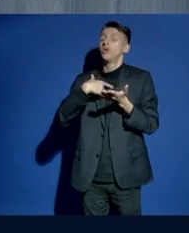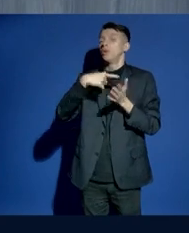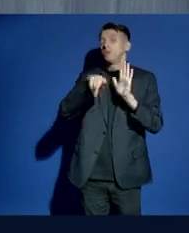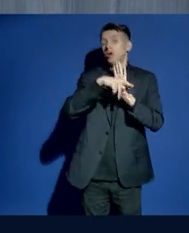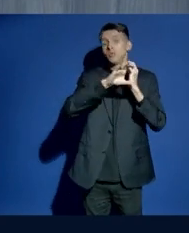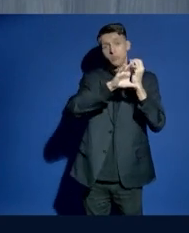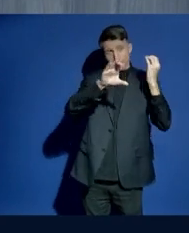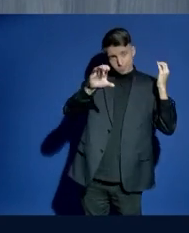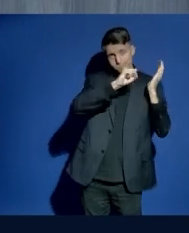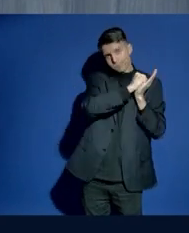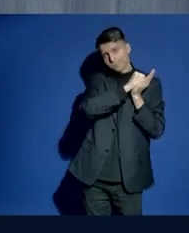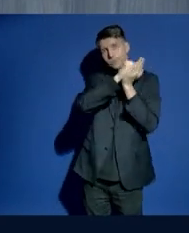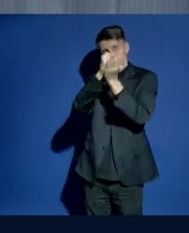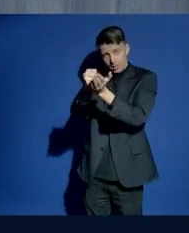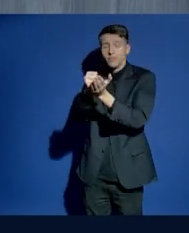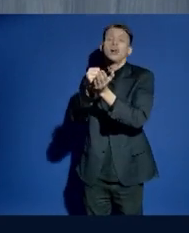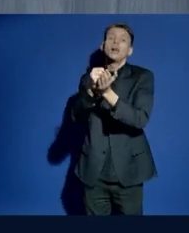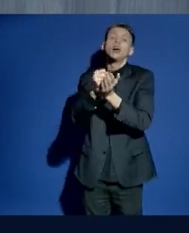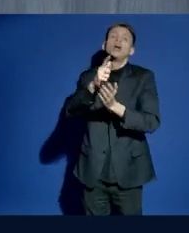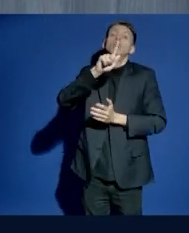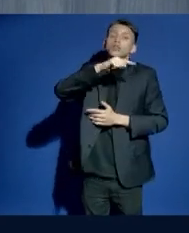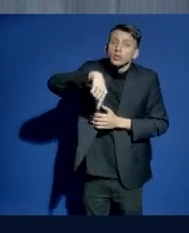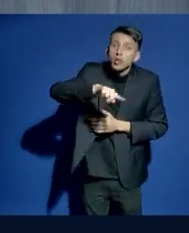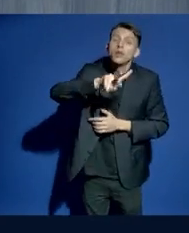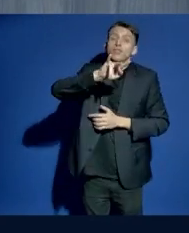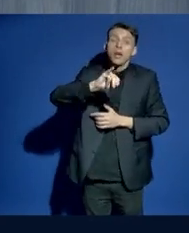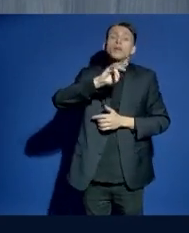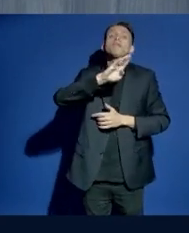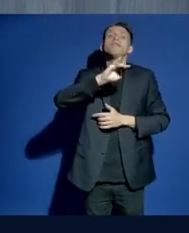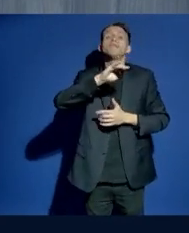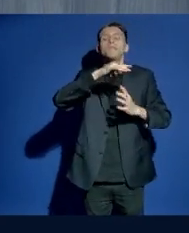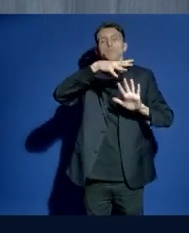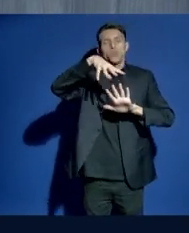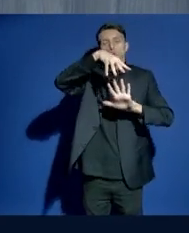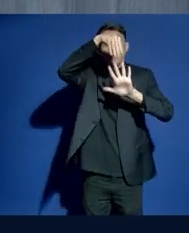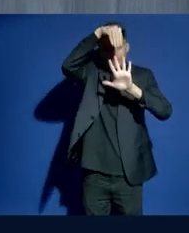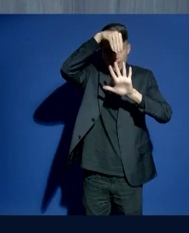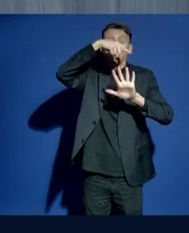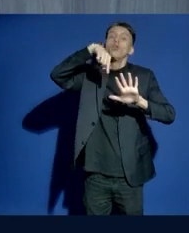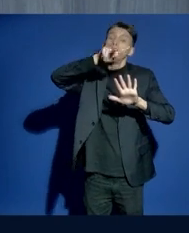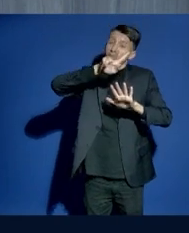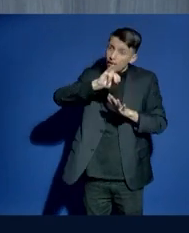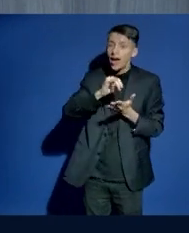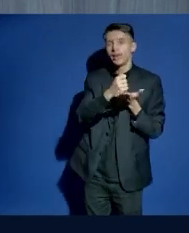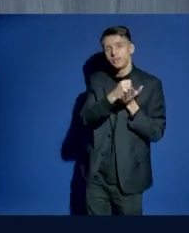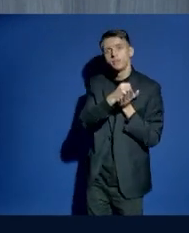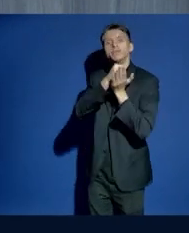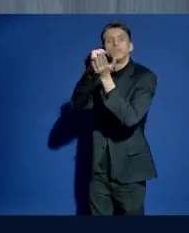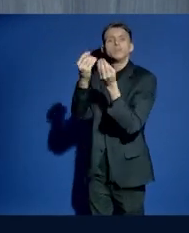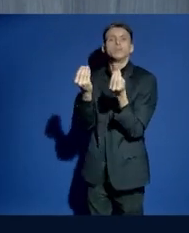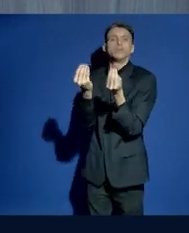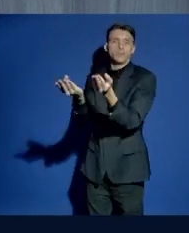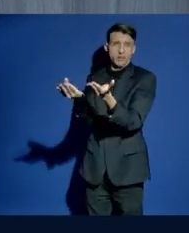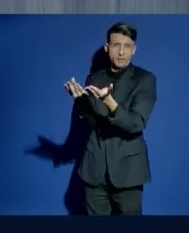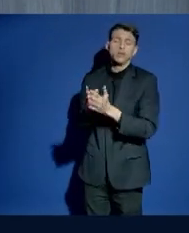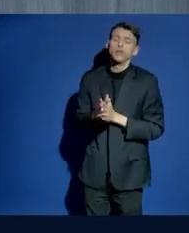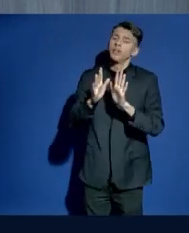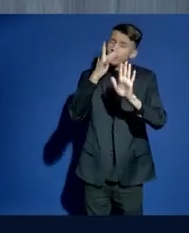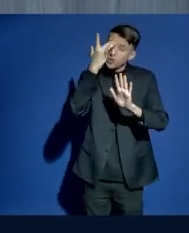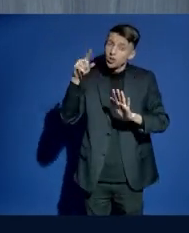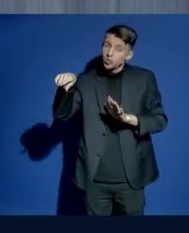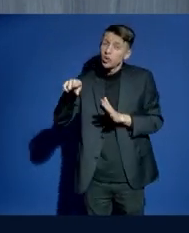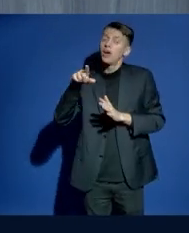Gás Sul e Sudeste um contrato agora onde a gente vai injetar a biometrando na rede deles então e esse City Gate que vai receber esse gás